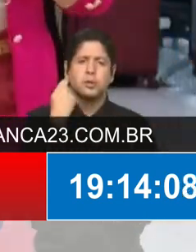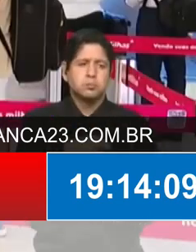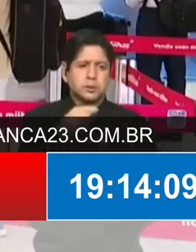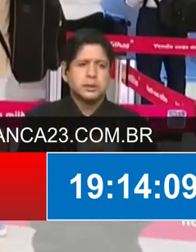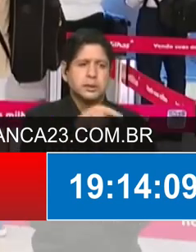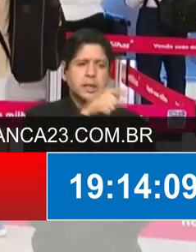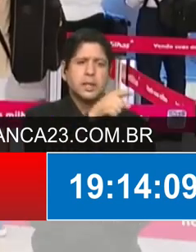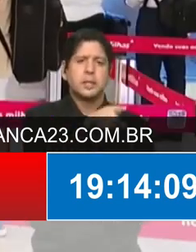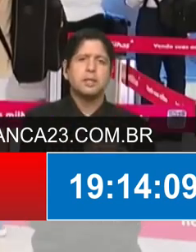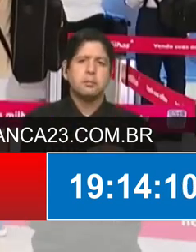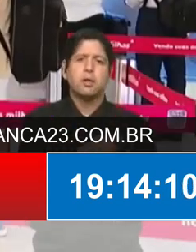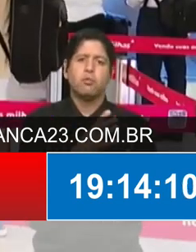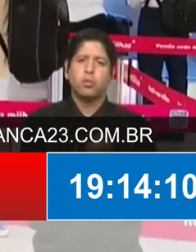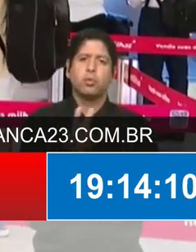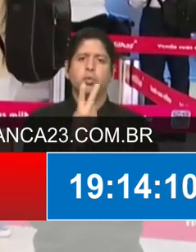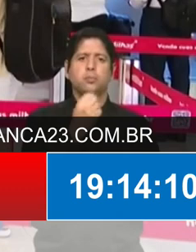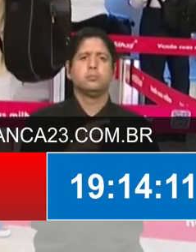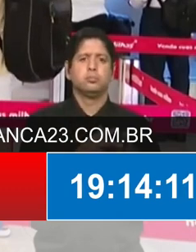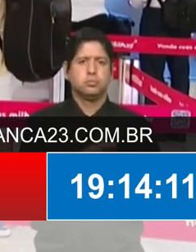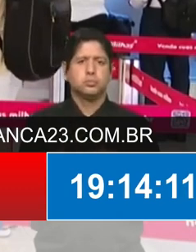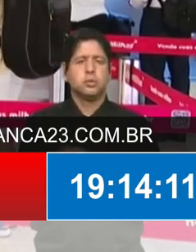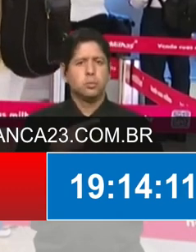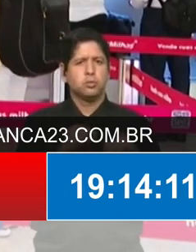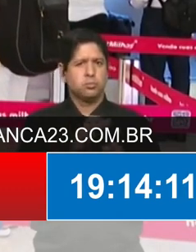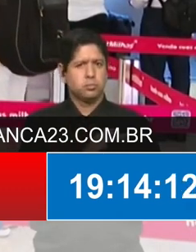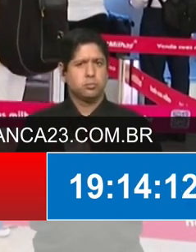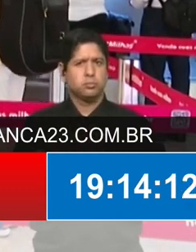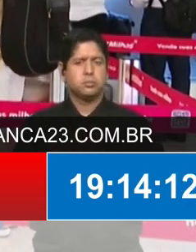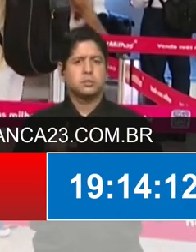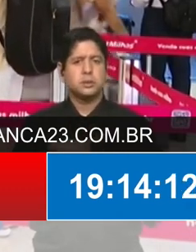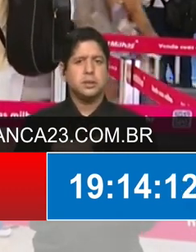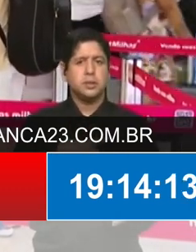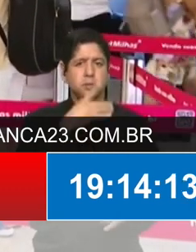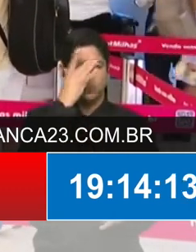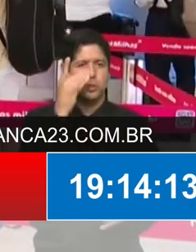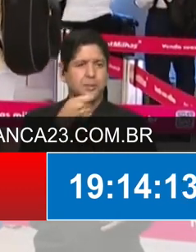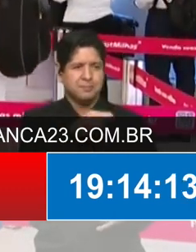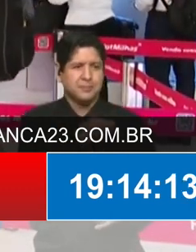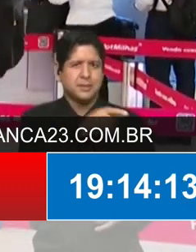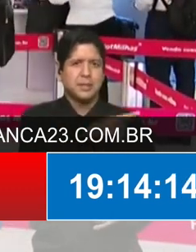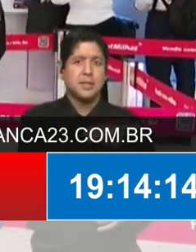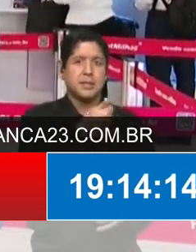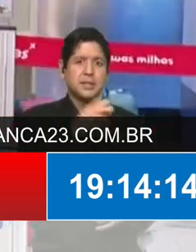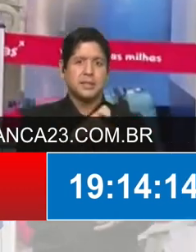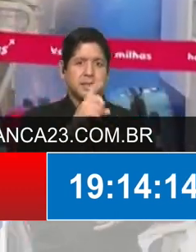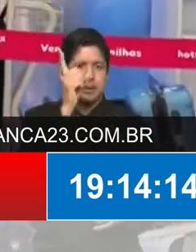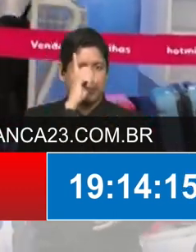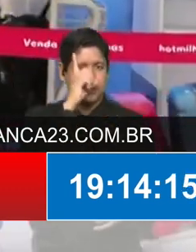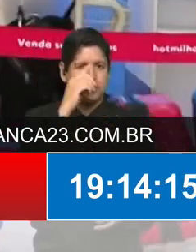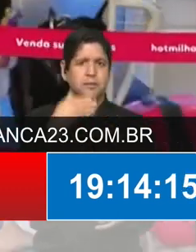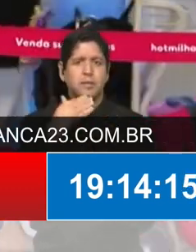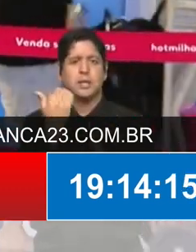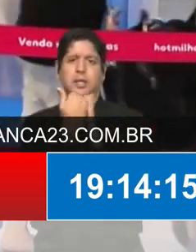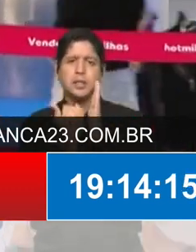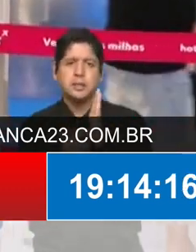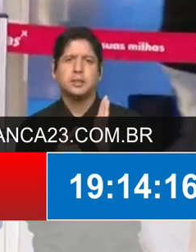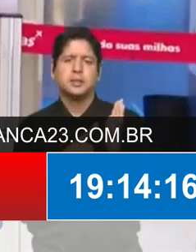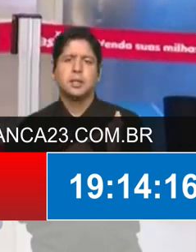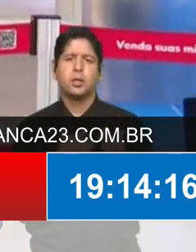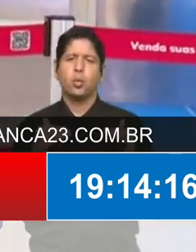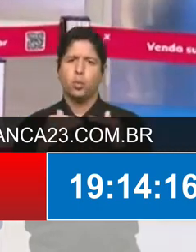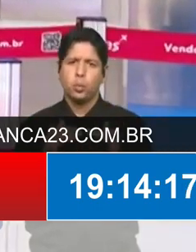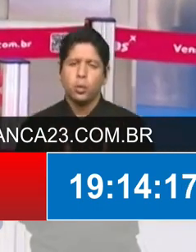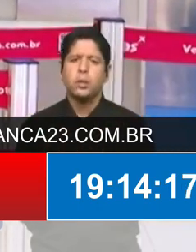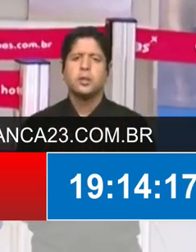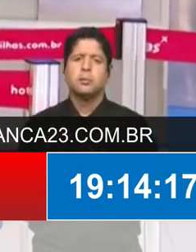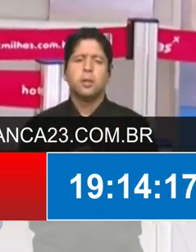devidos atualizados. Após a publicação, os credores terão 15 dias para apresentar à Justiça uma lista contendo concordâncias